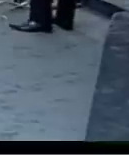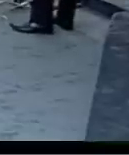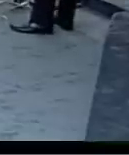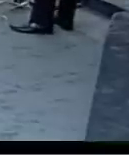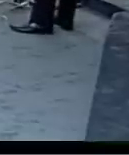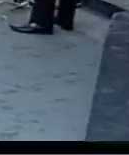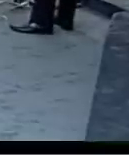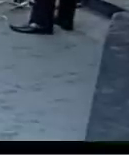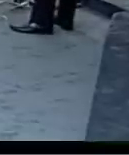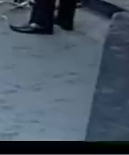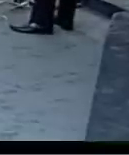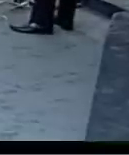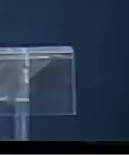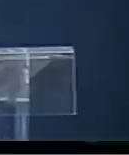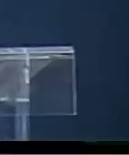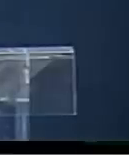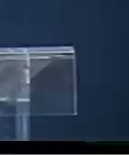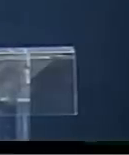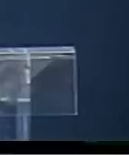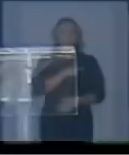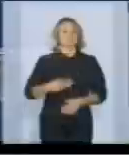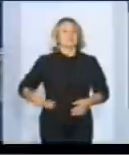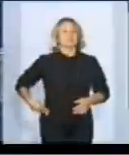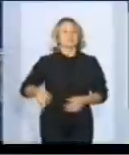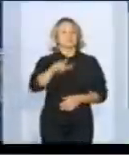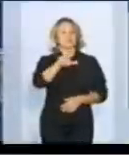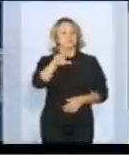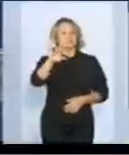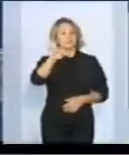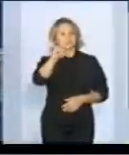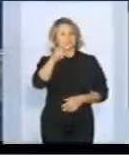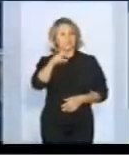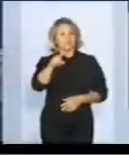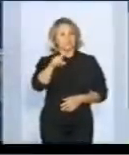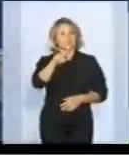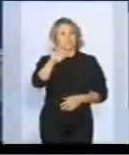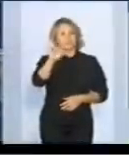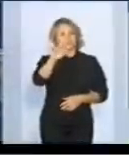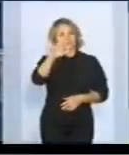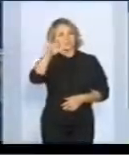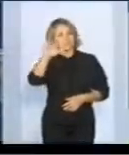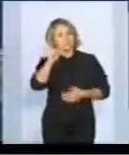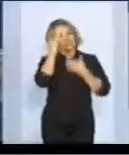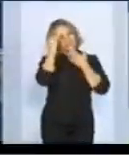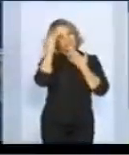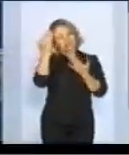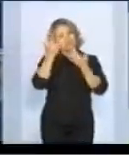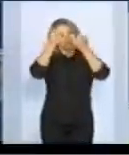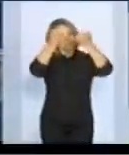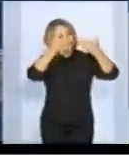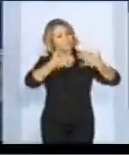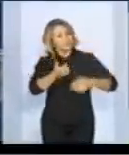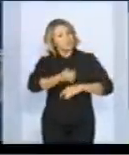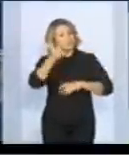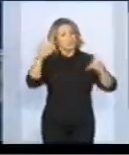Boa tarde a todos. Excelentíssimo senhor ministro Luiz Fux, eu agradeço a oportunidade de manifestar sobre o assunto.